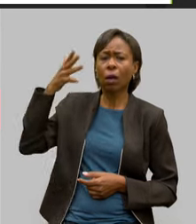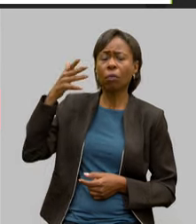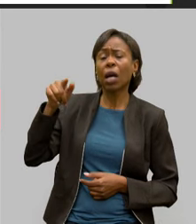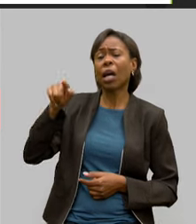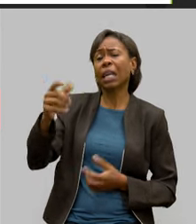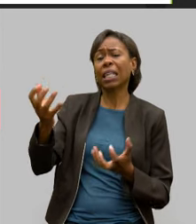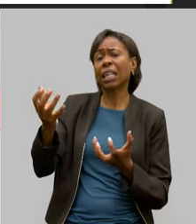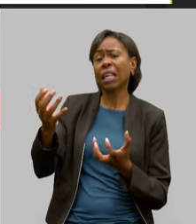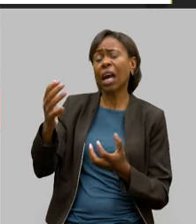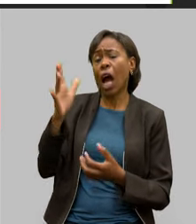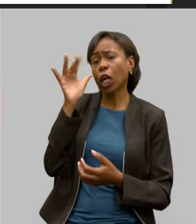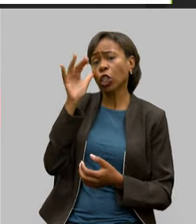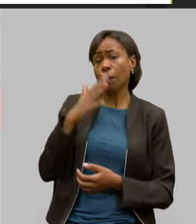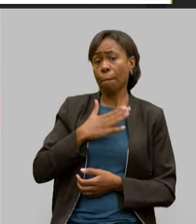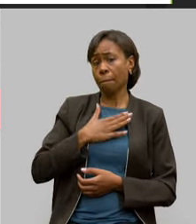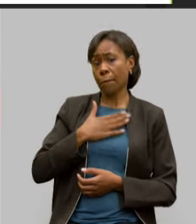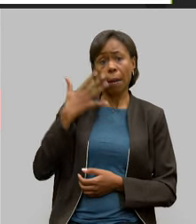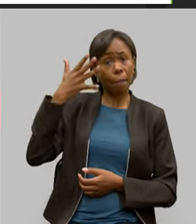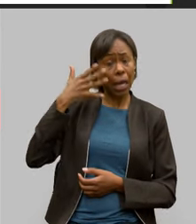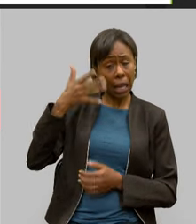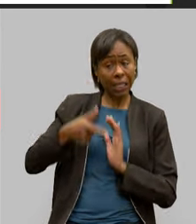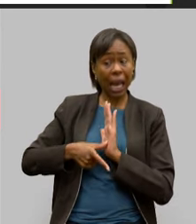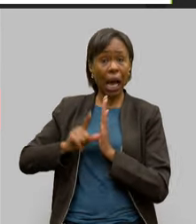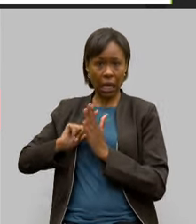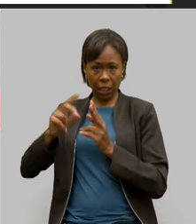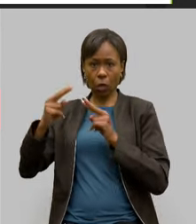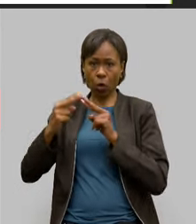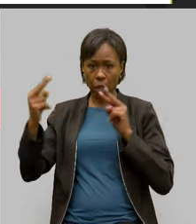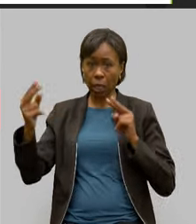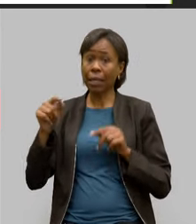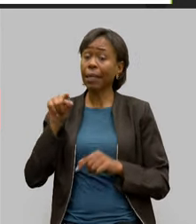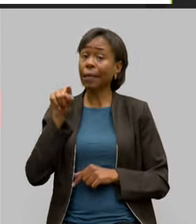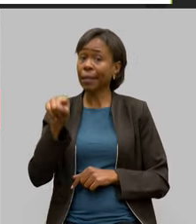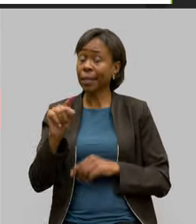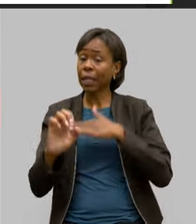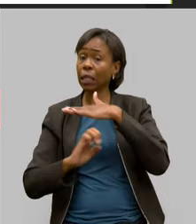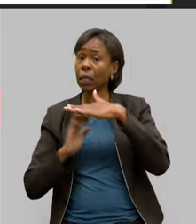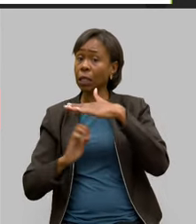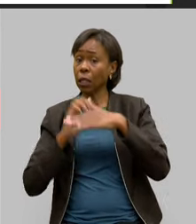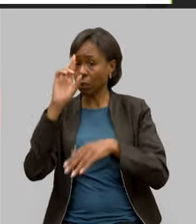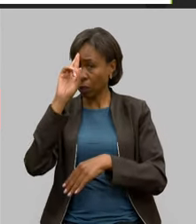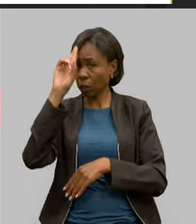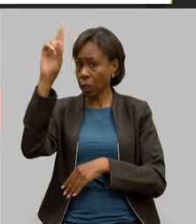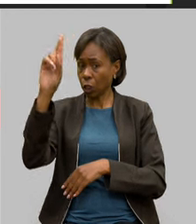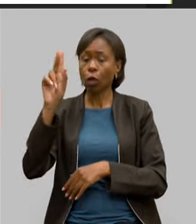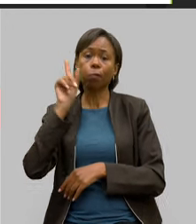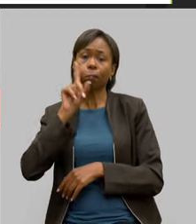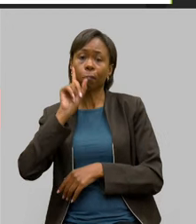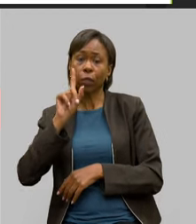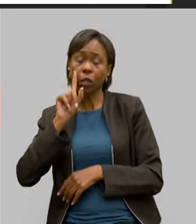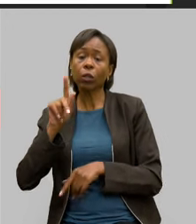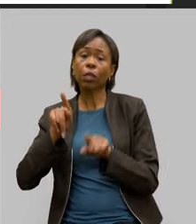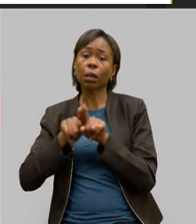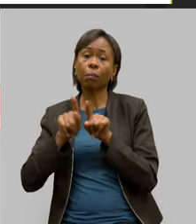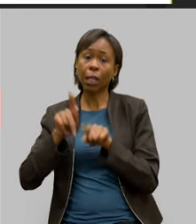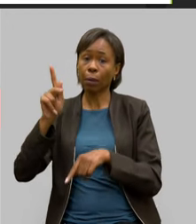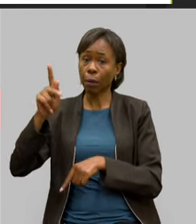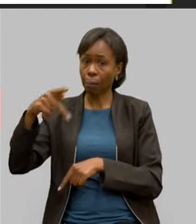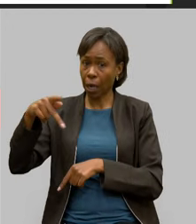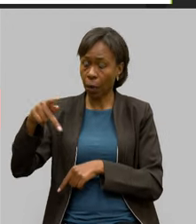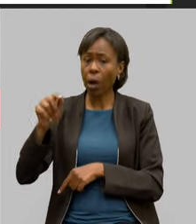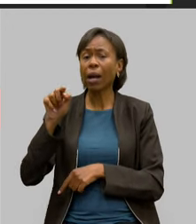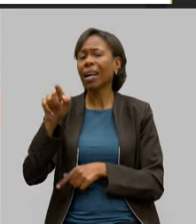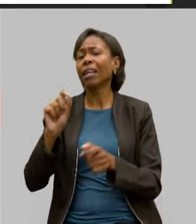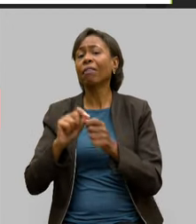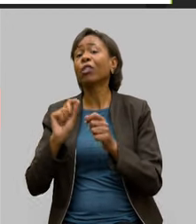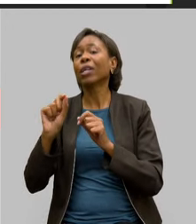assistiu a minhas palestras online só que ele é dono de uma empresa nos Estados Unidos e no Paraguai que que ele fez mandou fazer a barra de